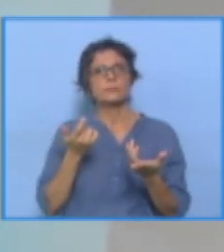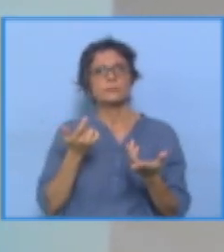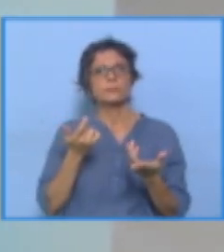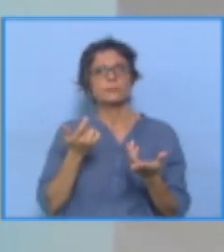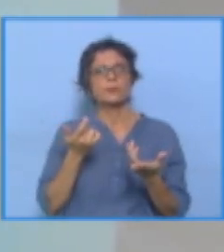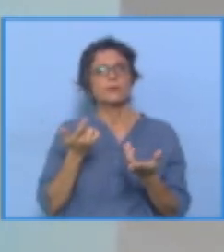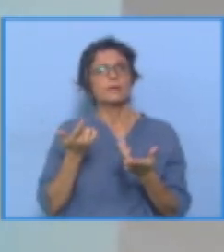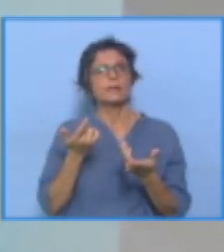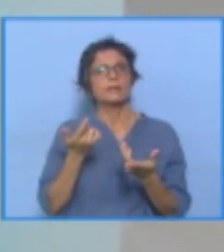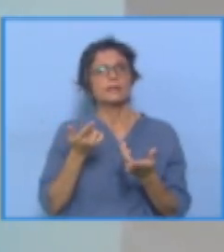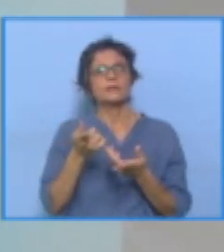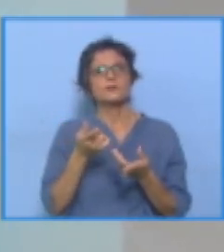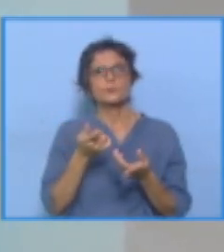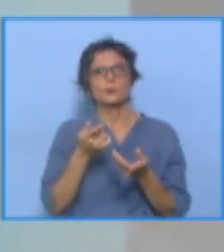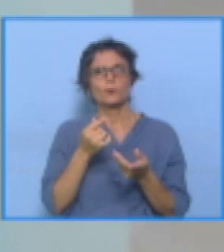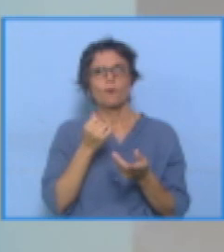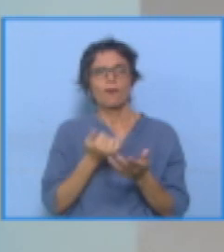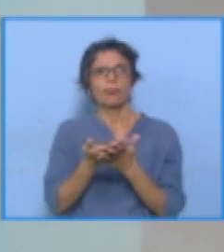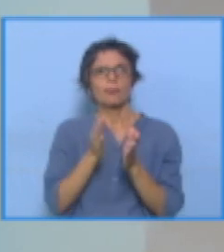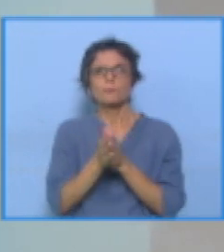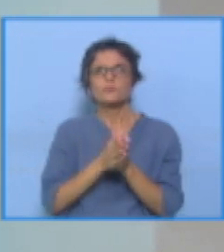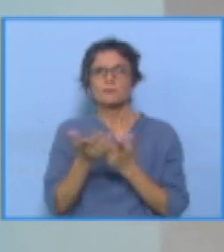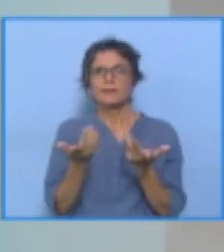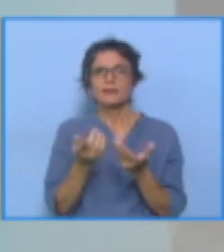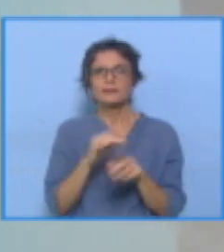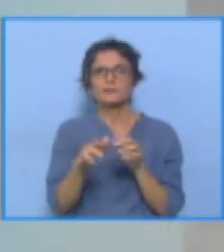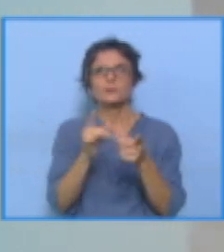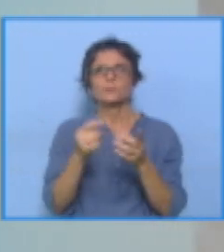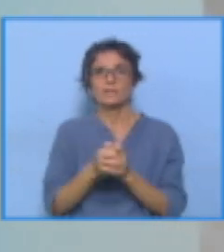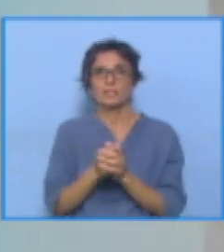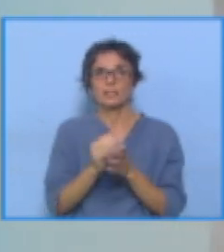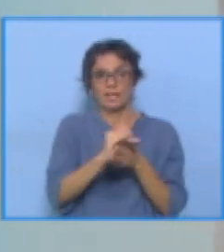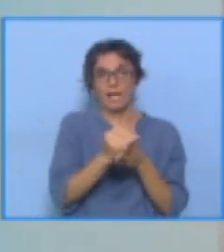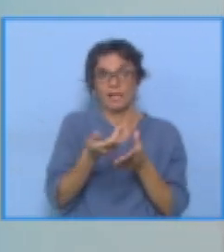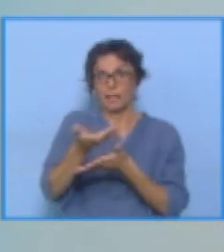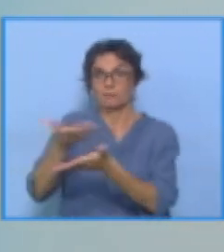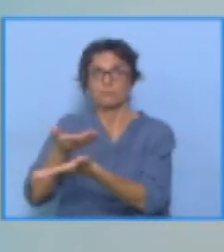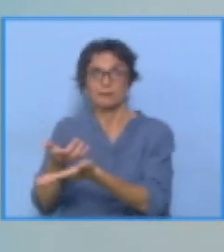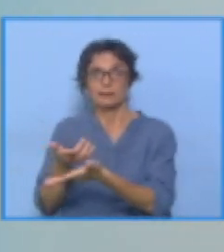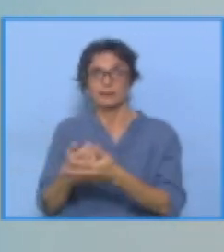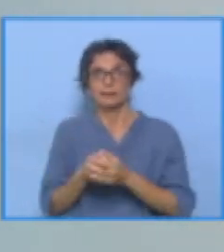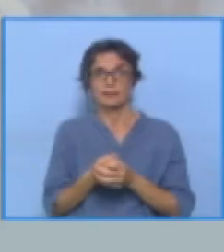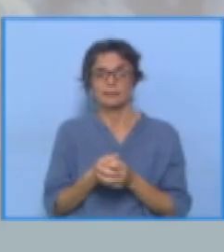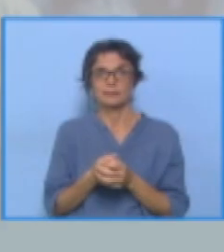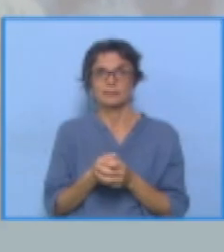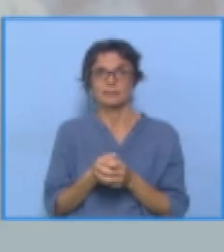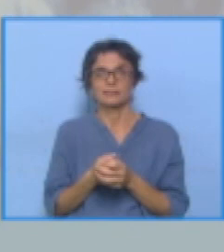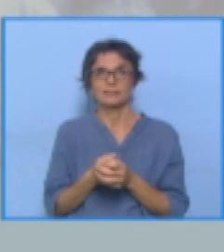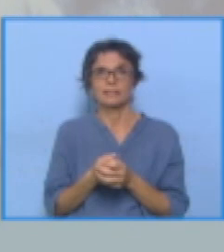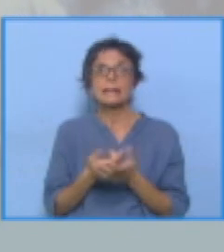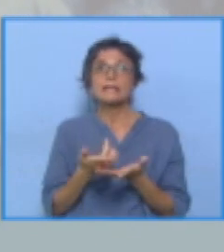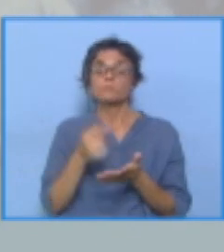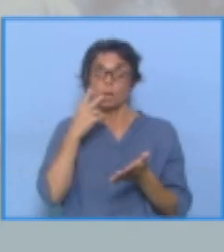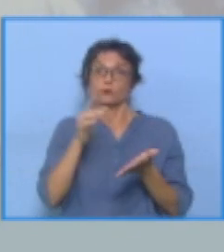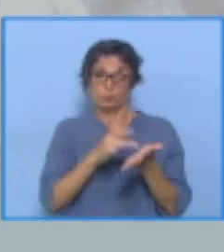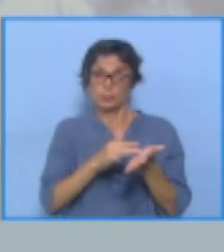também para partilhar agora com mais leitores as cartas que foram sendo recolhidas pela Mala da Partilha? Antes de mais, também frisar que o livro